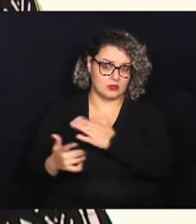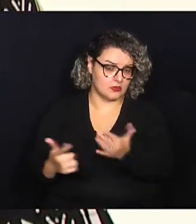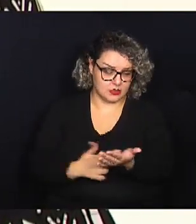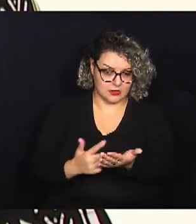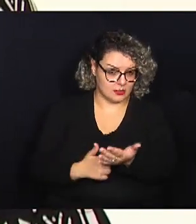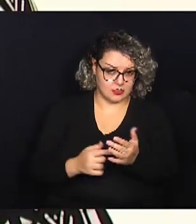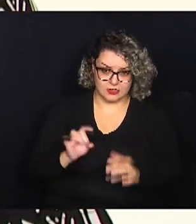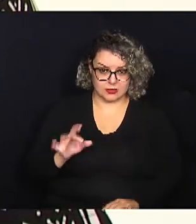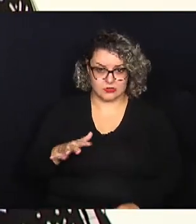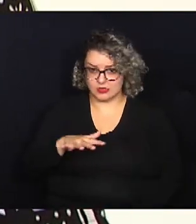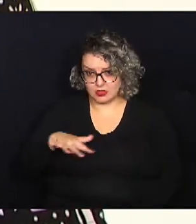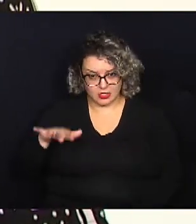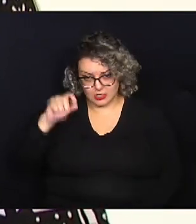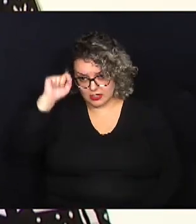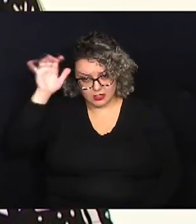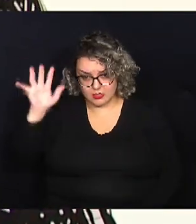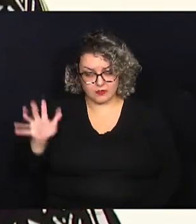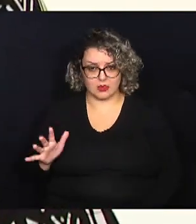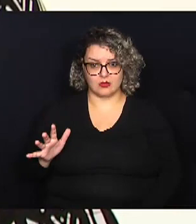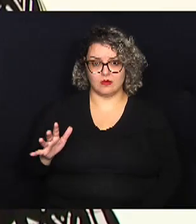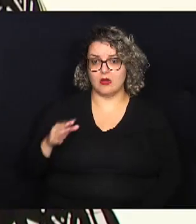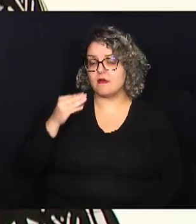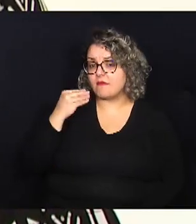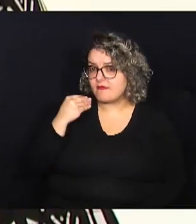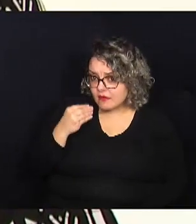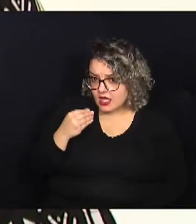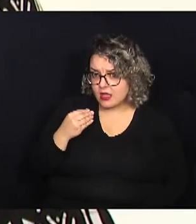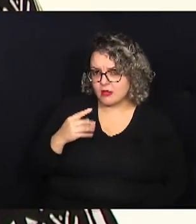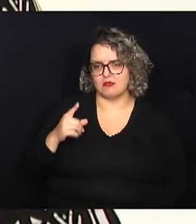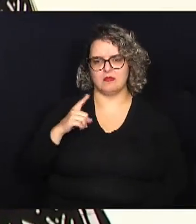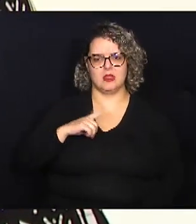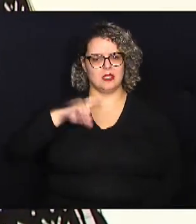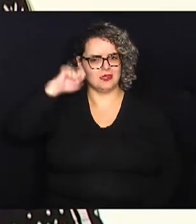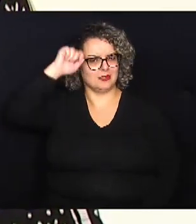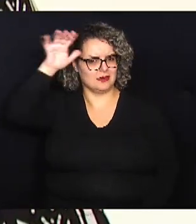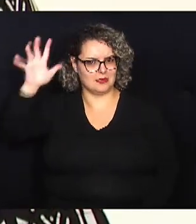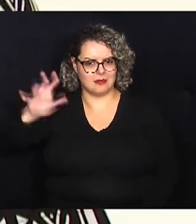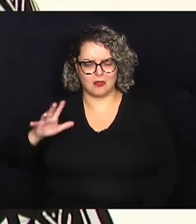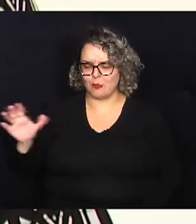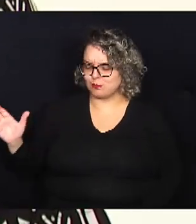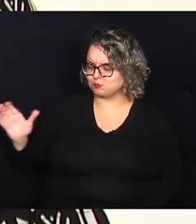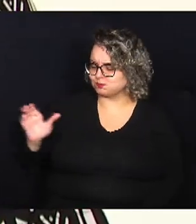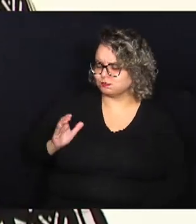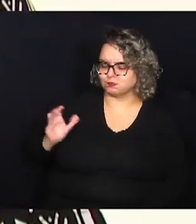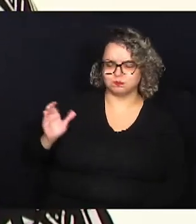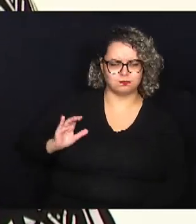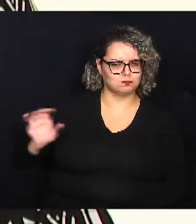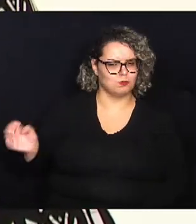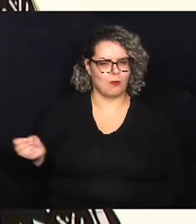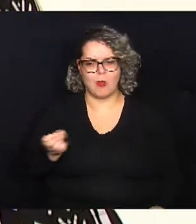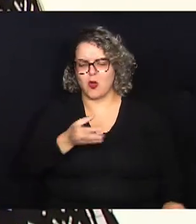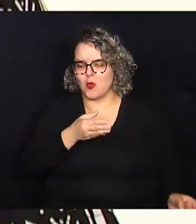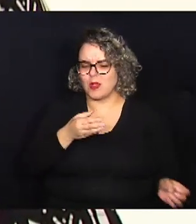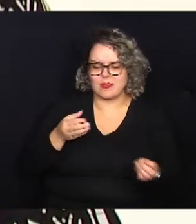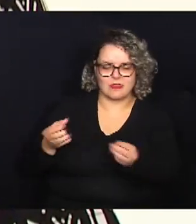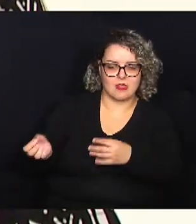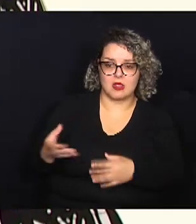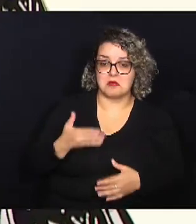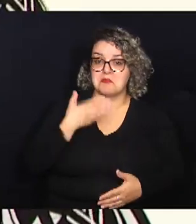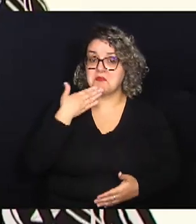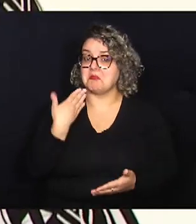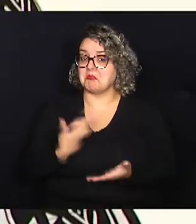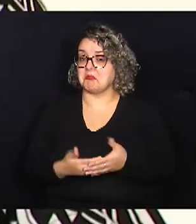só essa África, a África frágil. Mas existe uma África rica, moderna, que é impressionante,